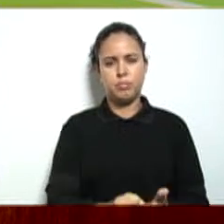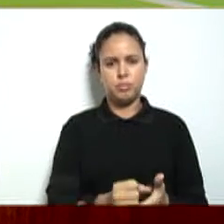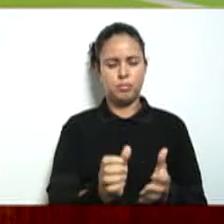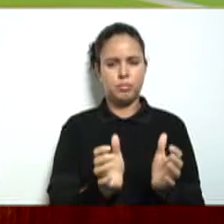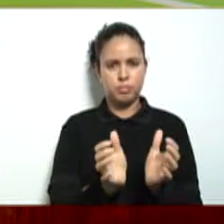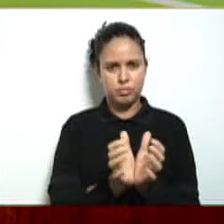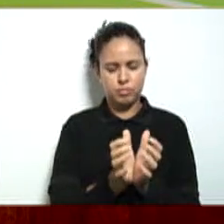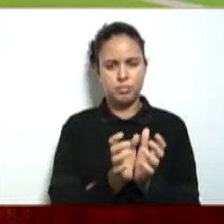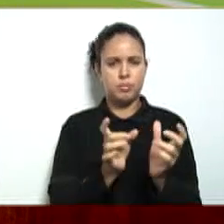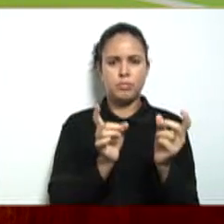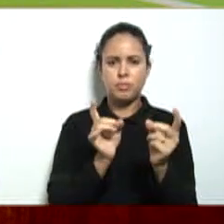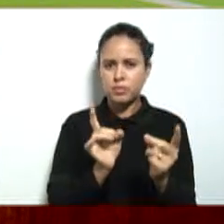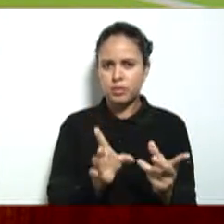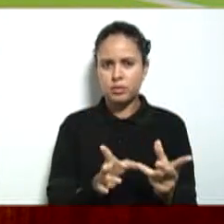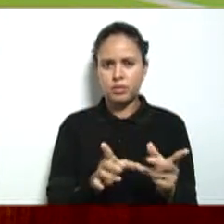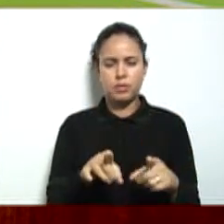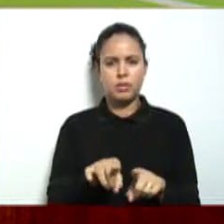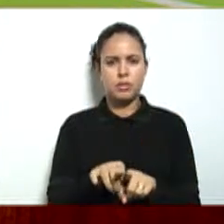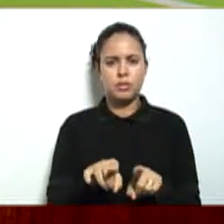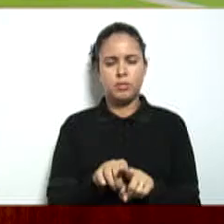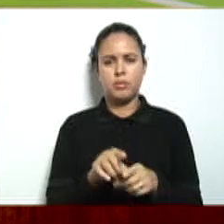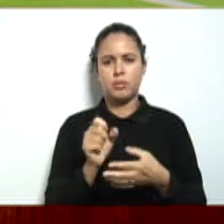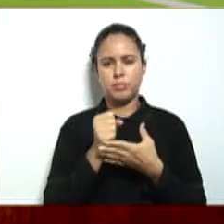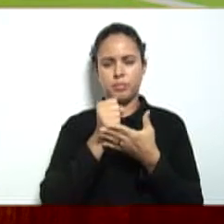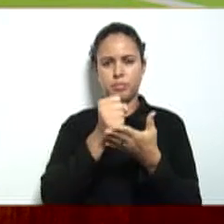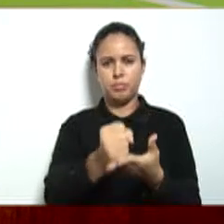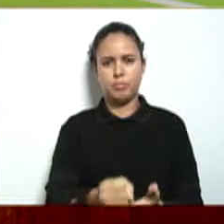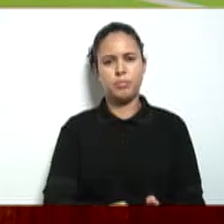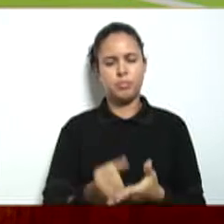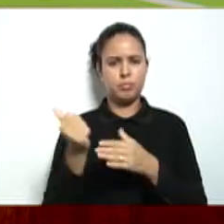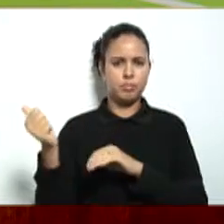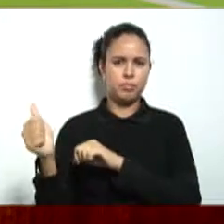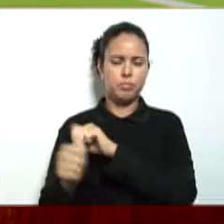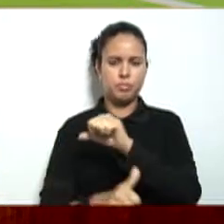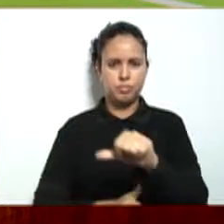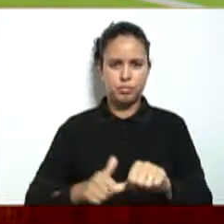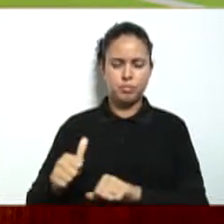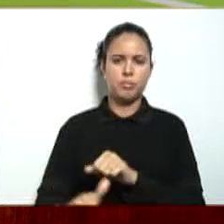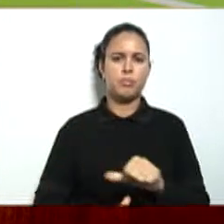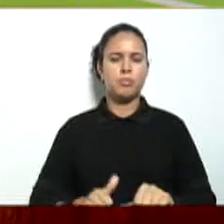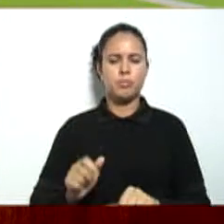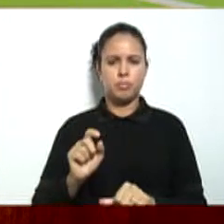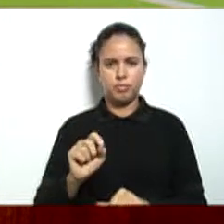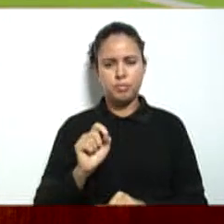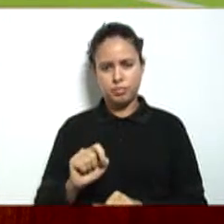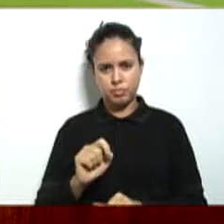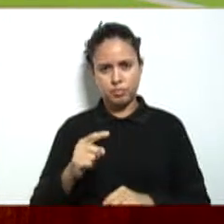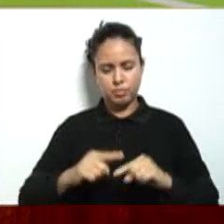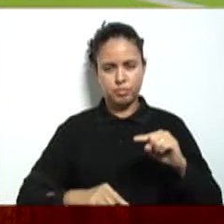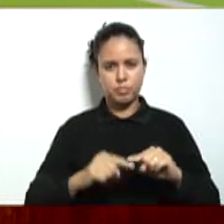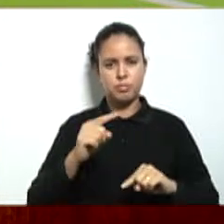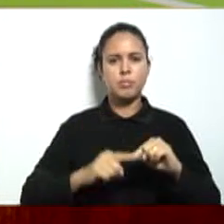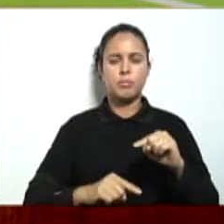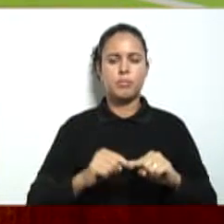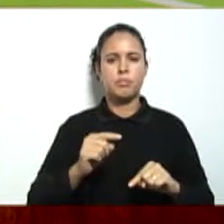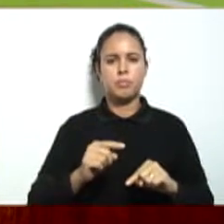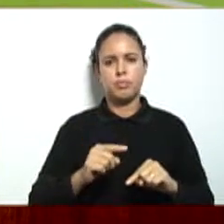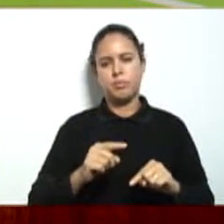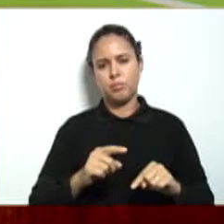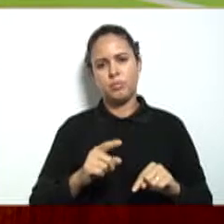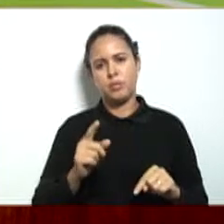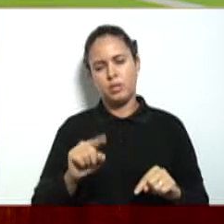como você comentou, né, ajudando a transformar o produto, que às vezes é muito, digamos,